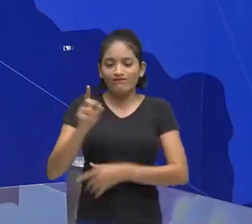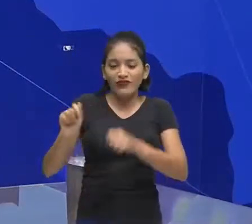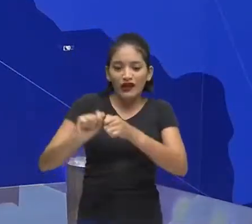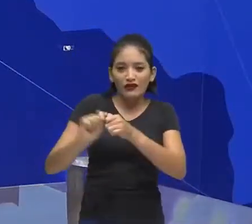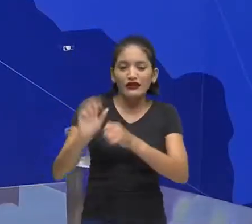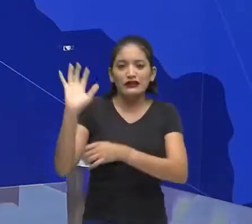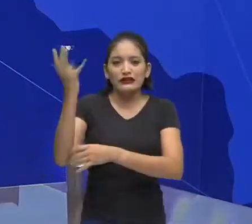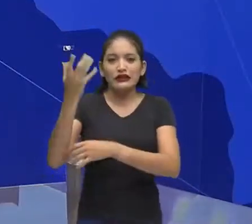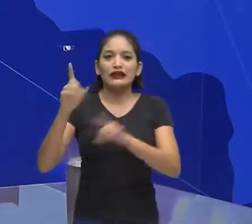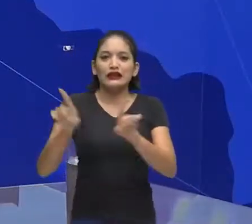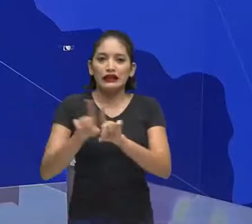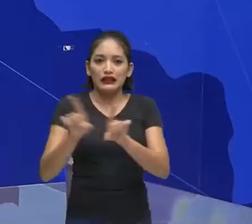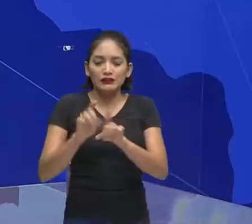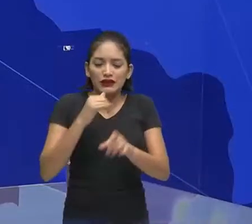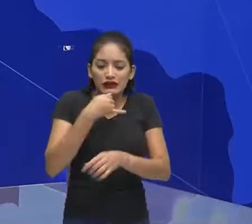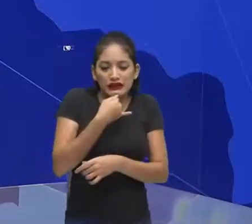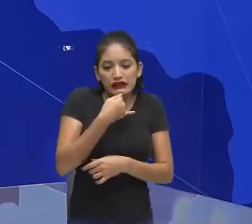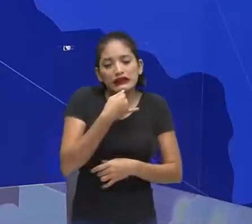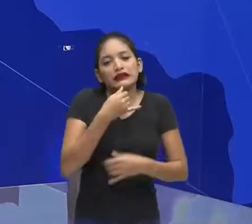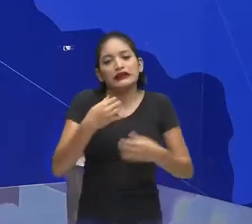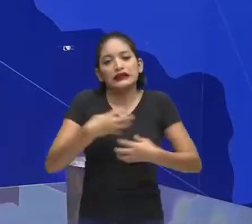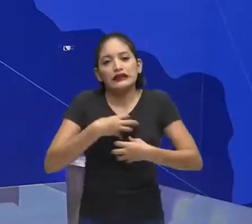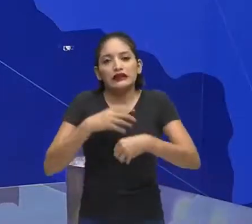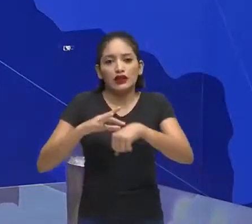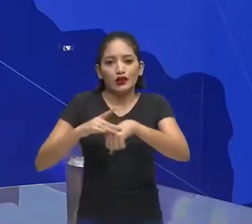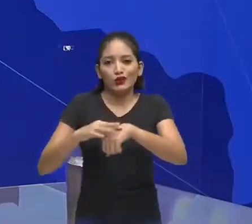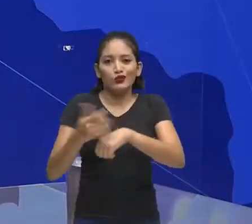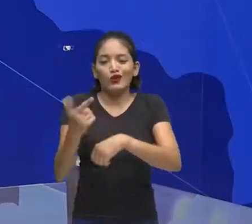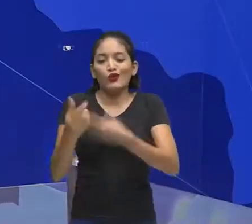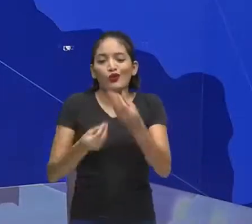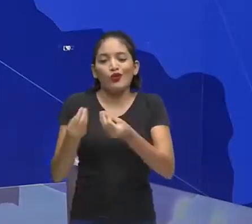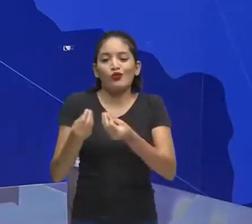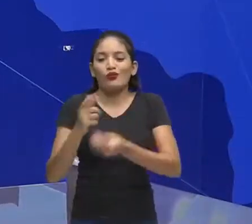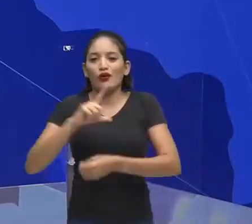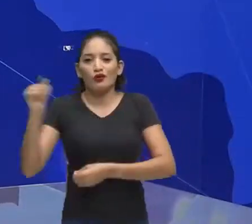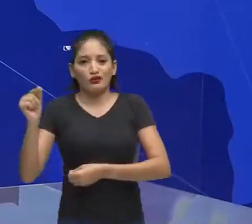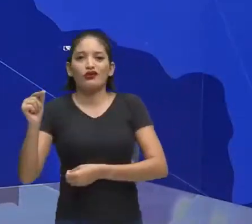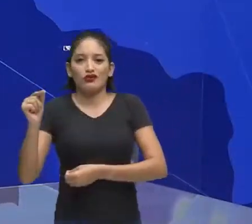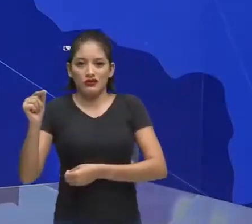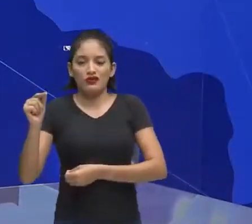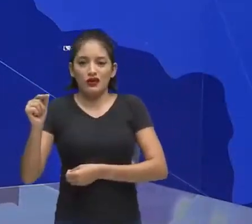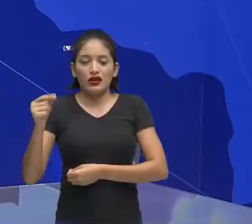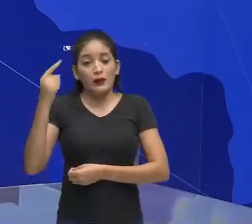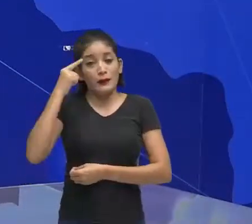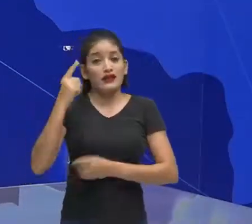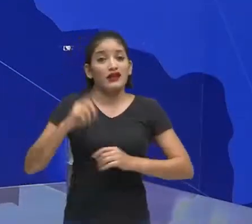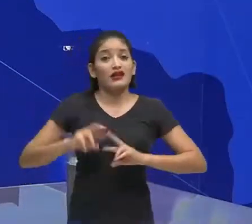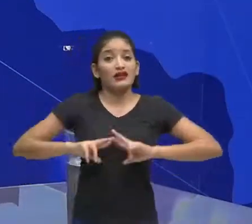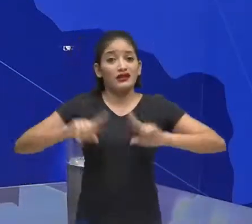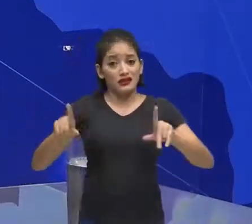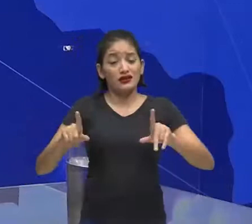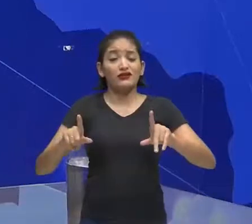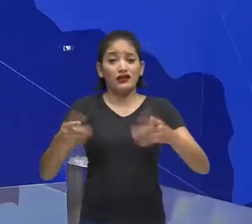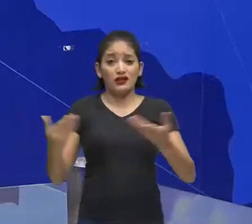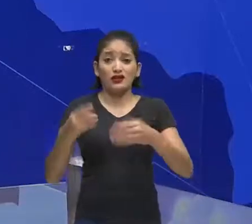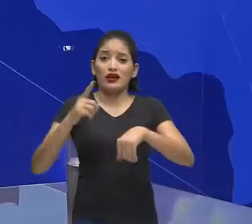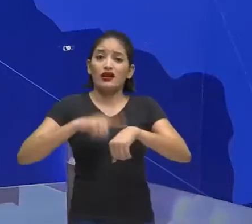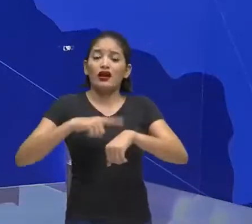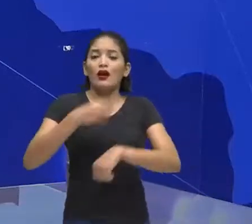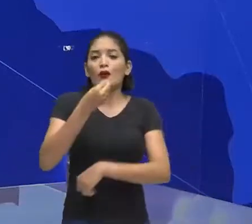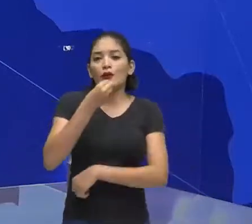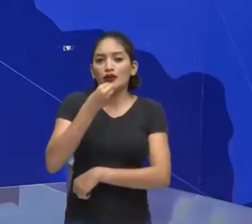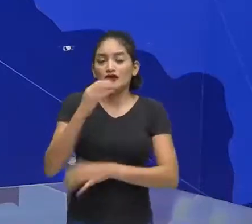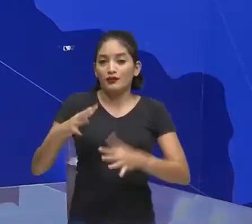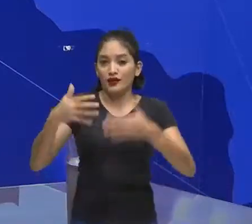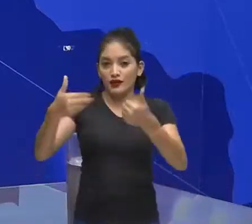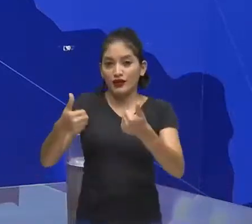realizando, continuavam se entristecendo e adoecendo sem ter para onde correr. Então, vamos pensar em uma coisa diferente que possa dar oportunidade disso